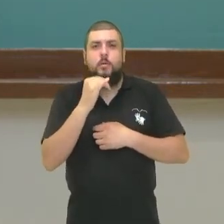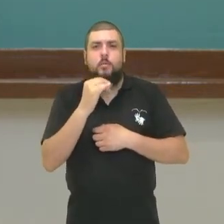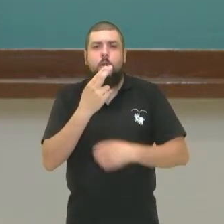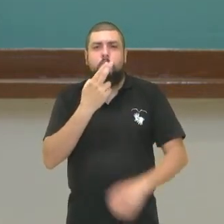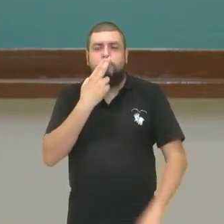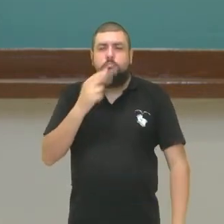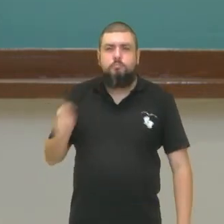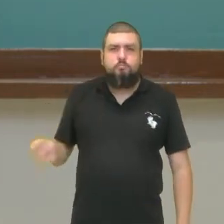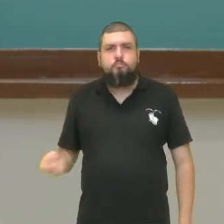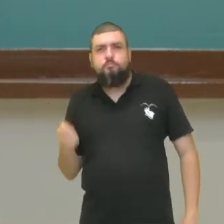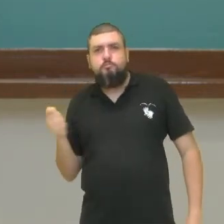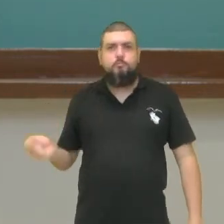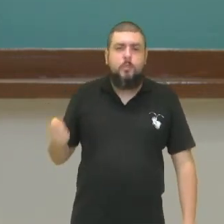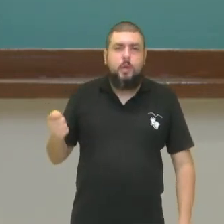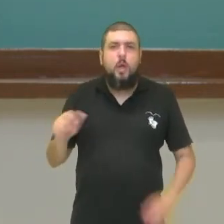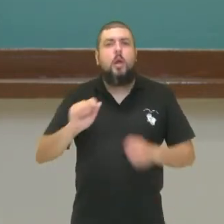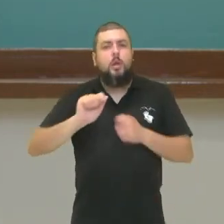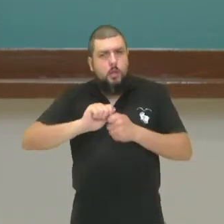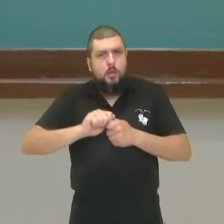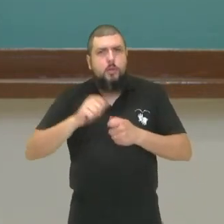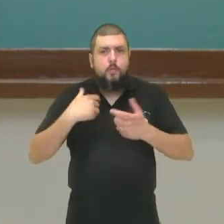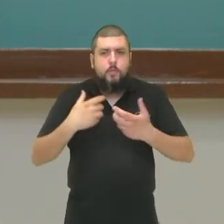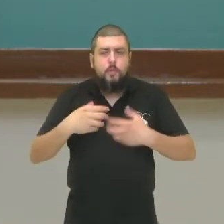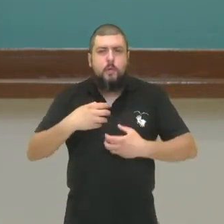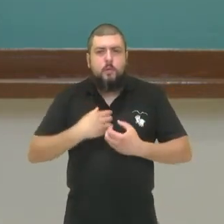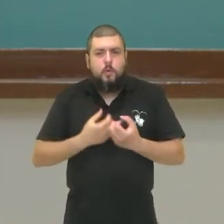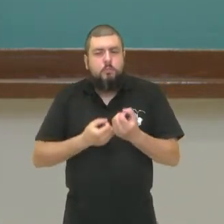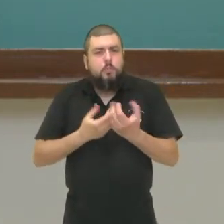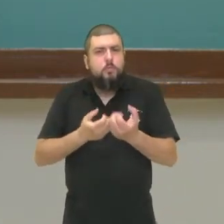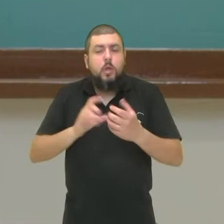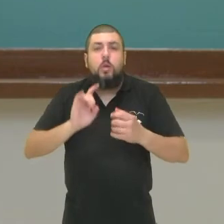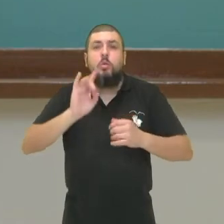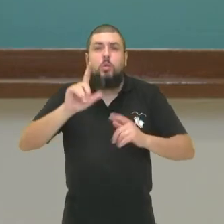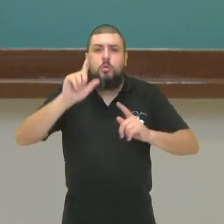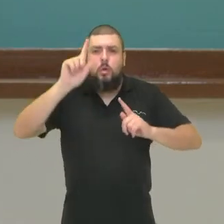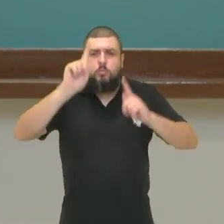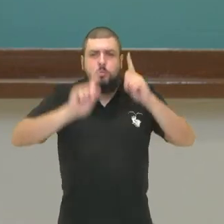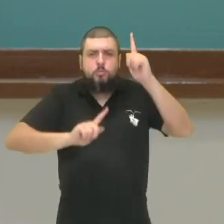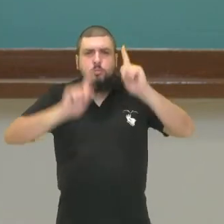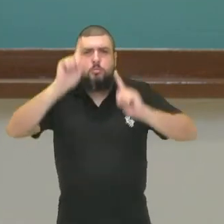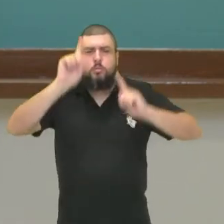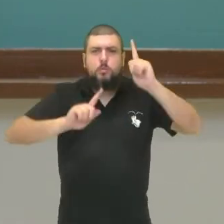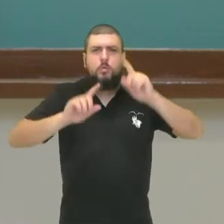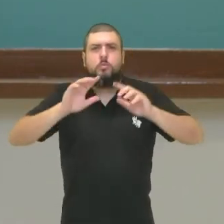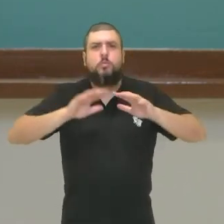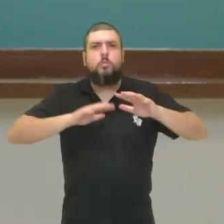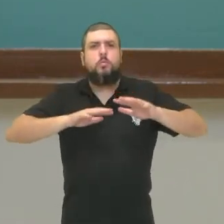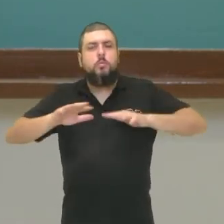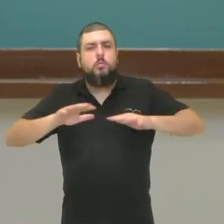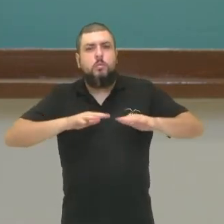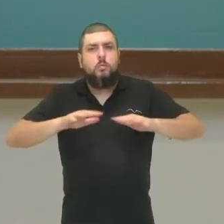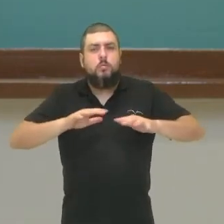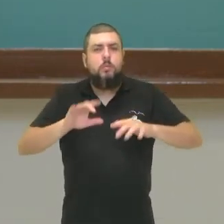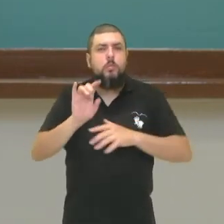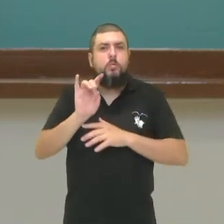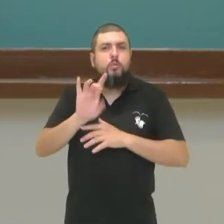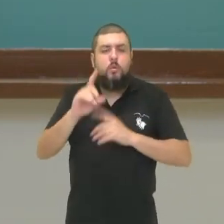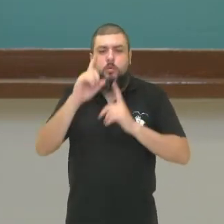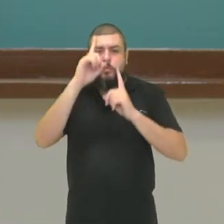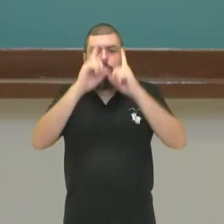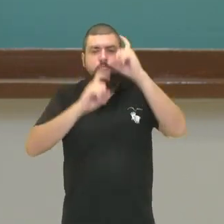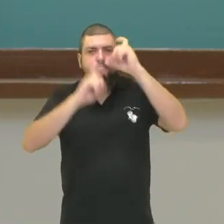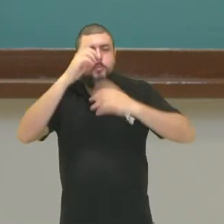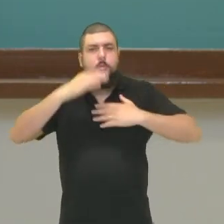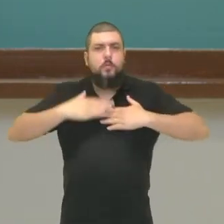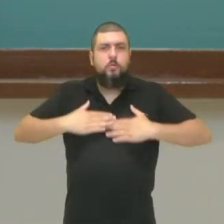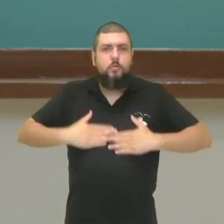Chaplin, ele se expressava os seus sentimentos somente através de movimentos, né, de expressões corporais,